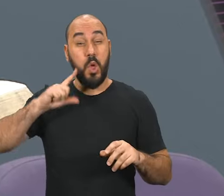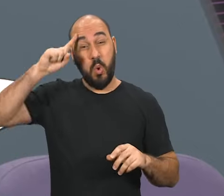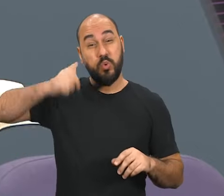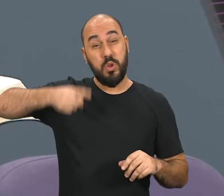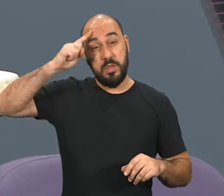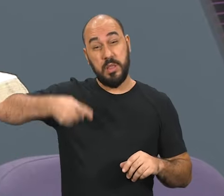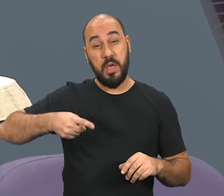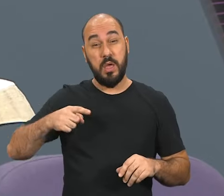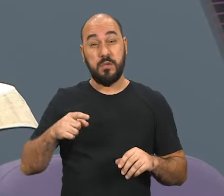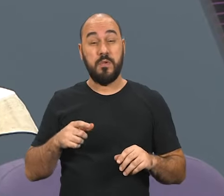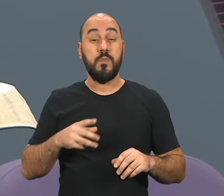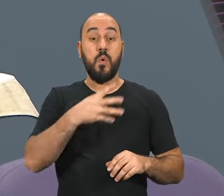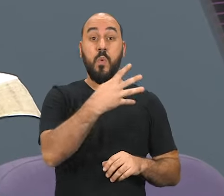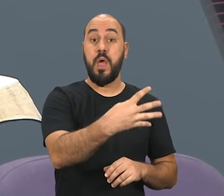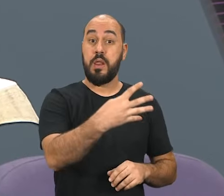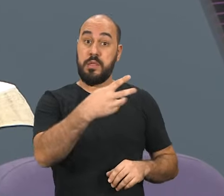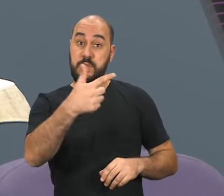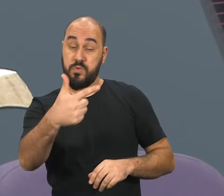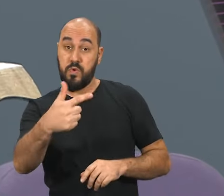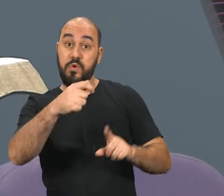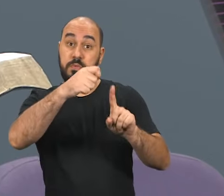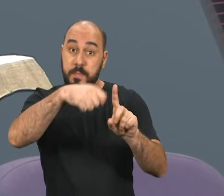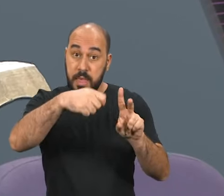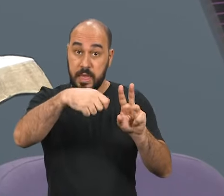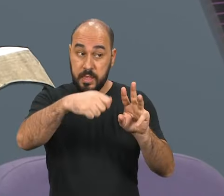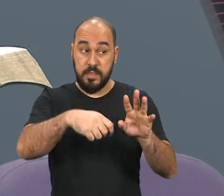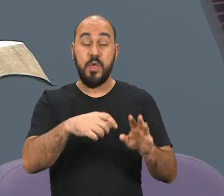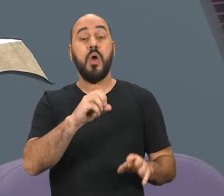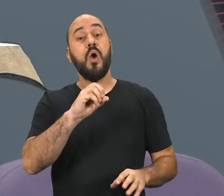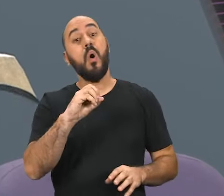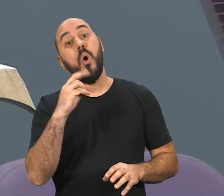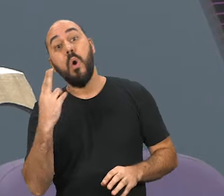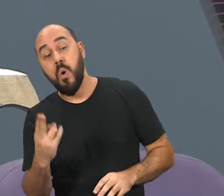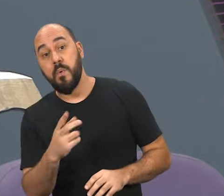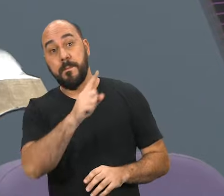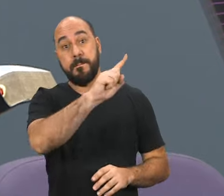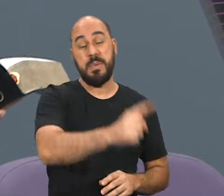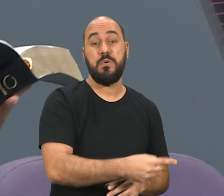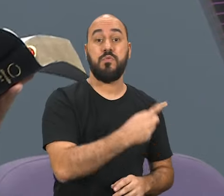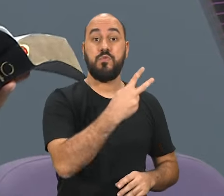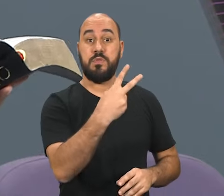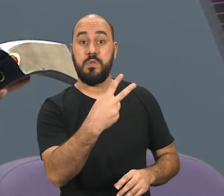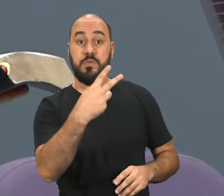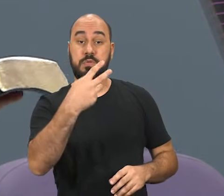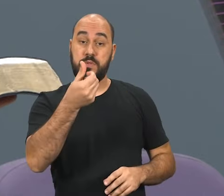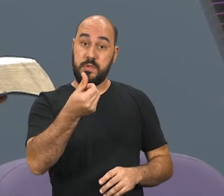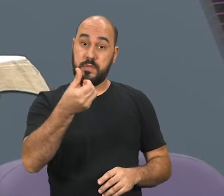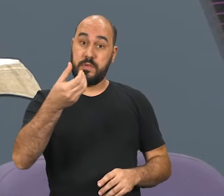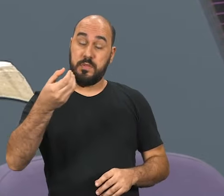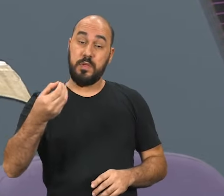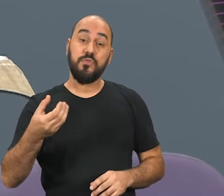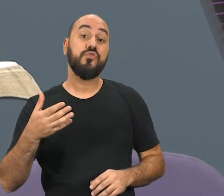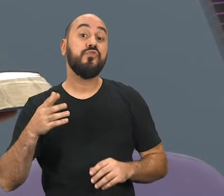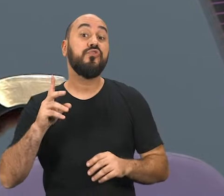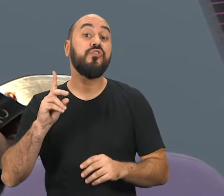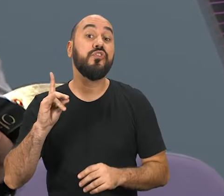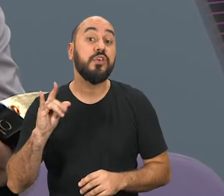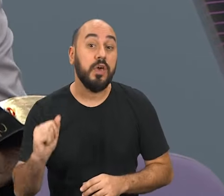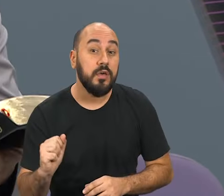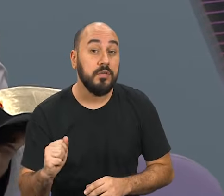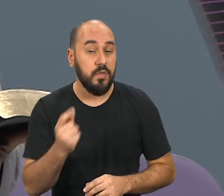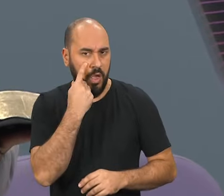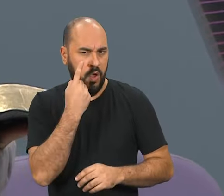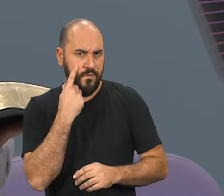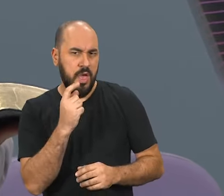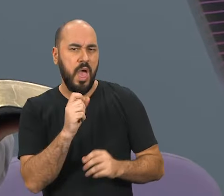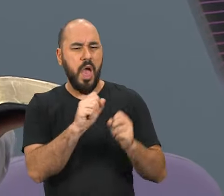perseguir por 42 meses, isto é, 1.260 dias. Se você voltar para Apocalipse 12,